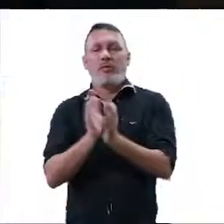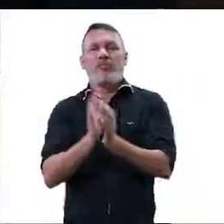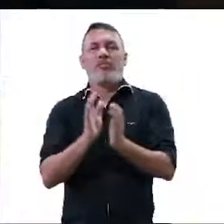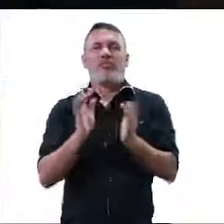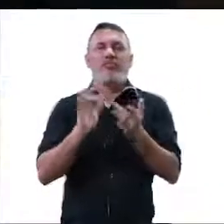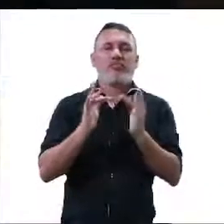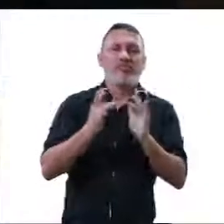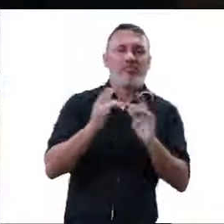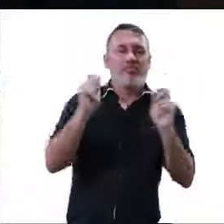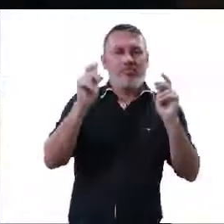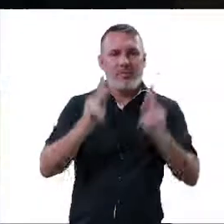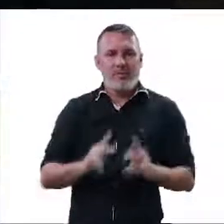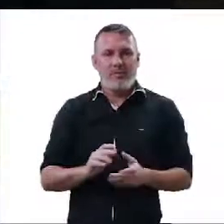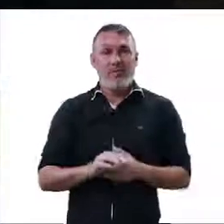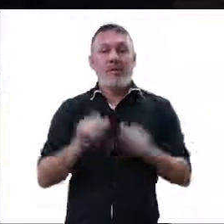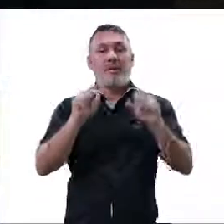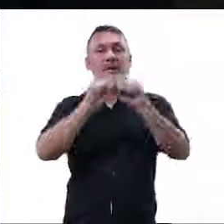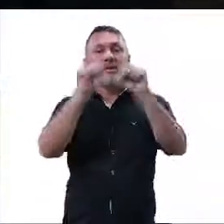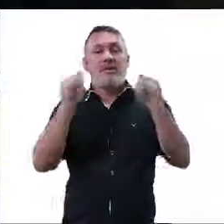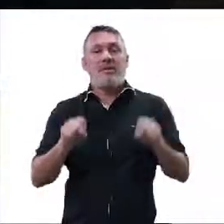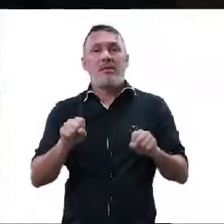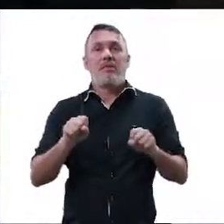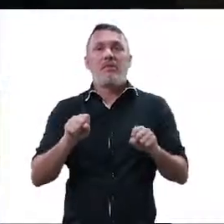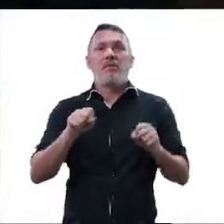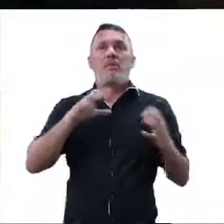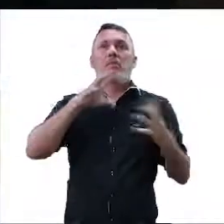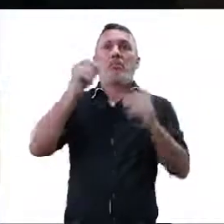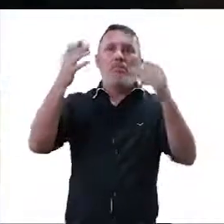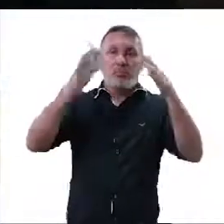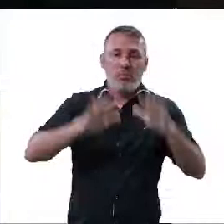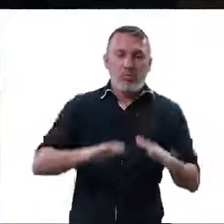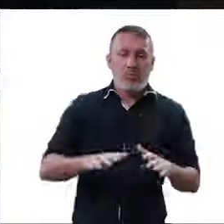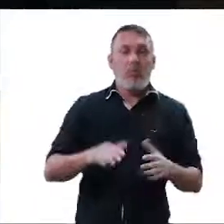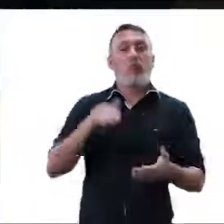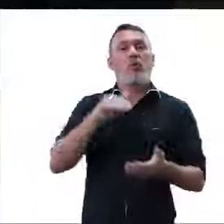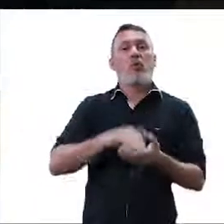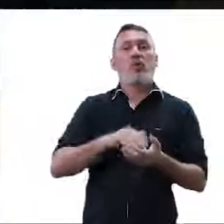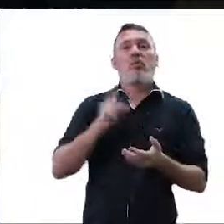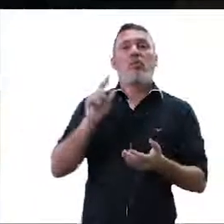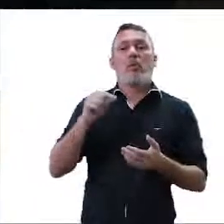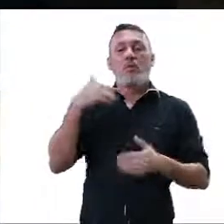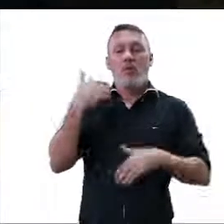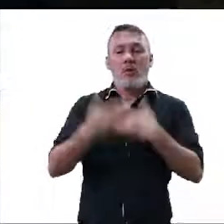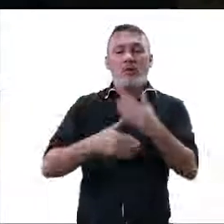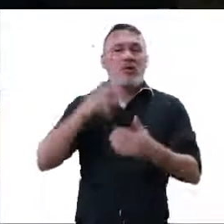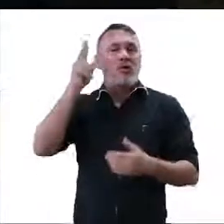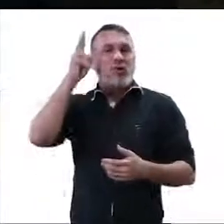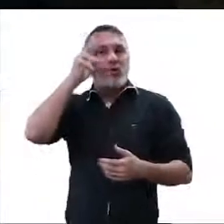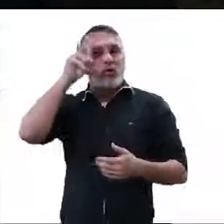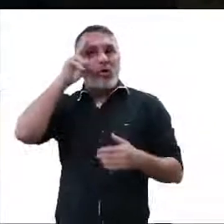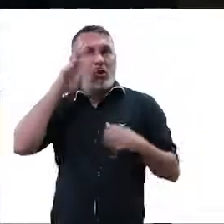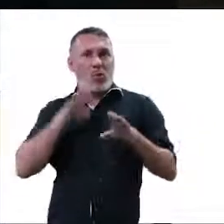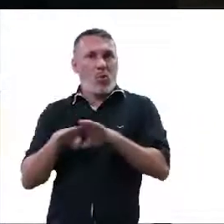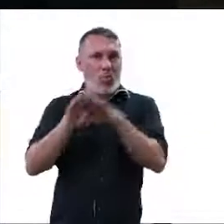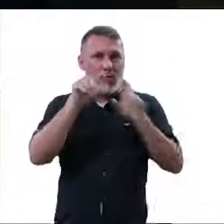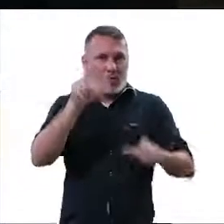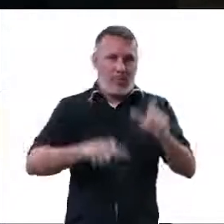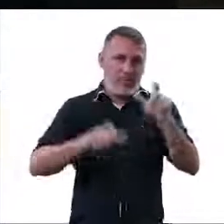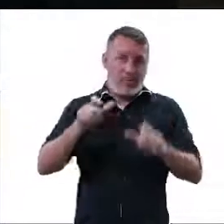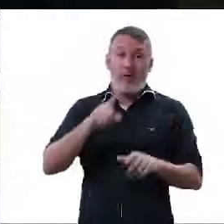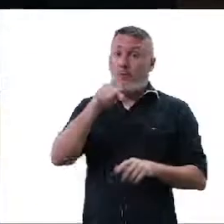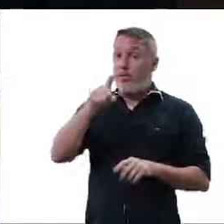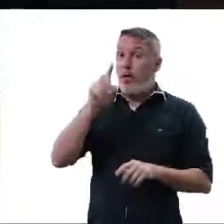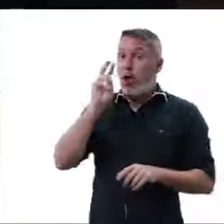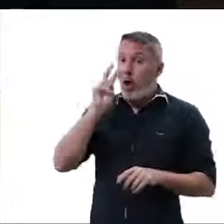estável, sistema internacional decadente, um processo histórico homogeneizador. É interessante observar